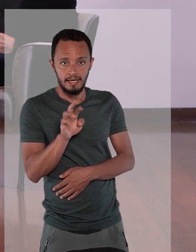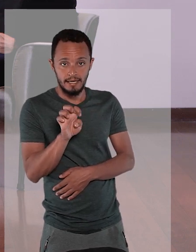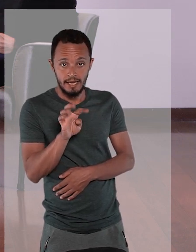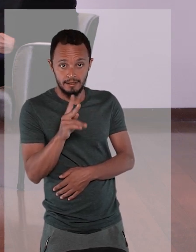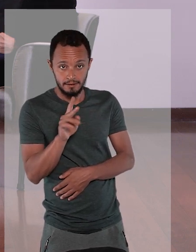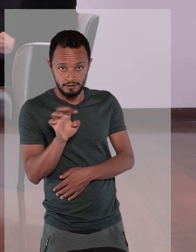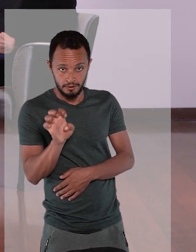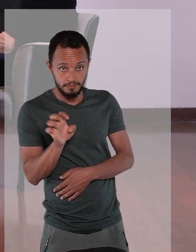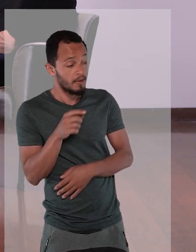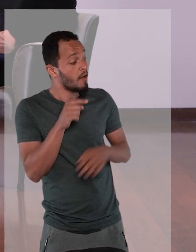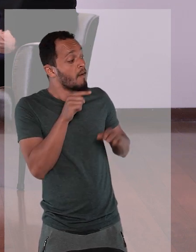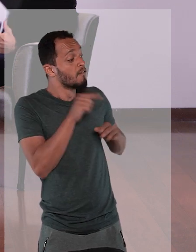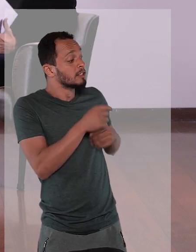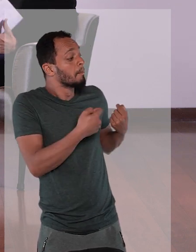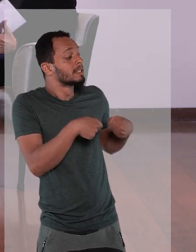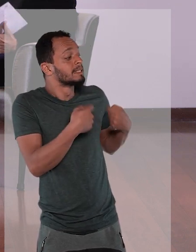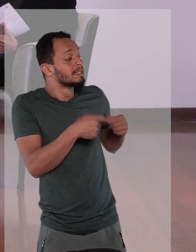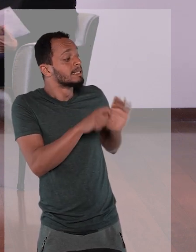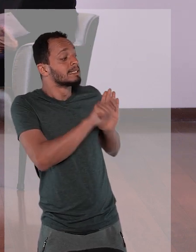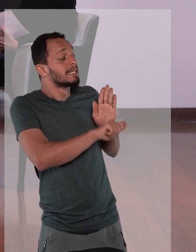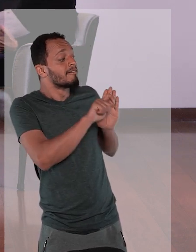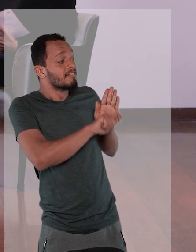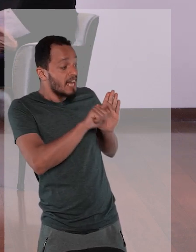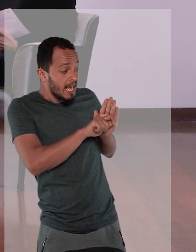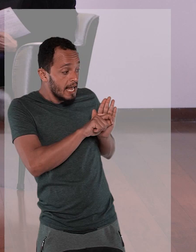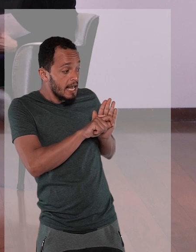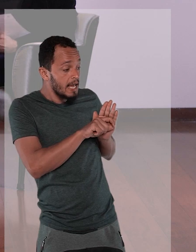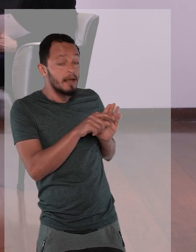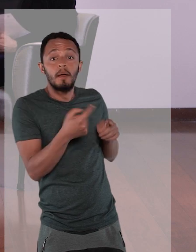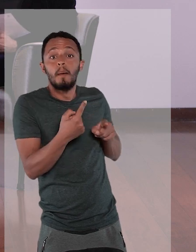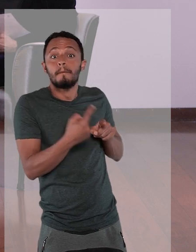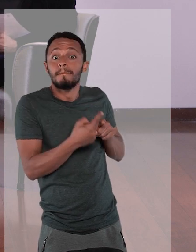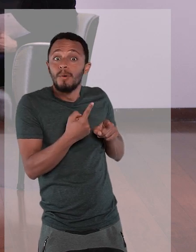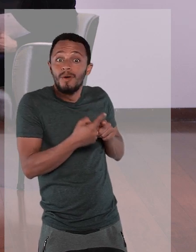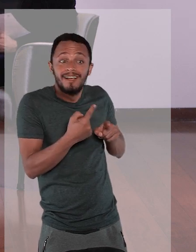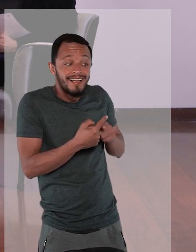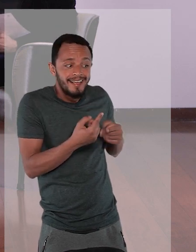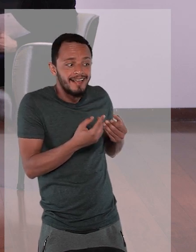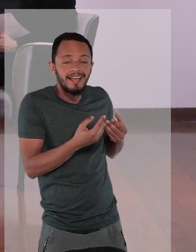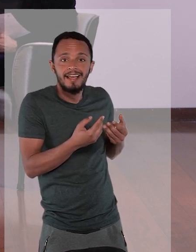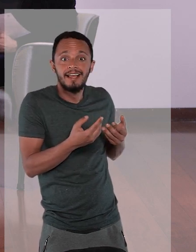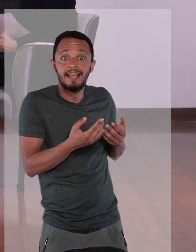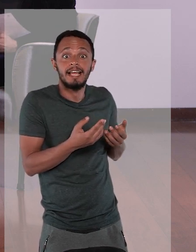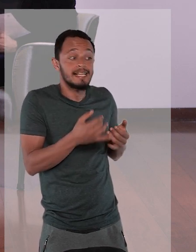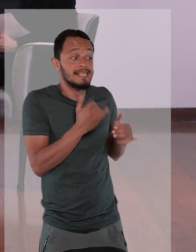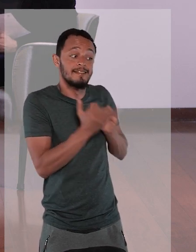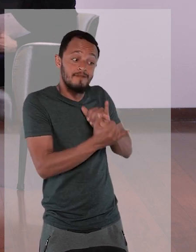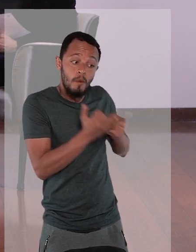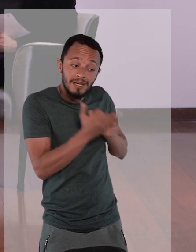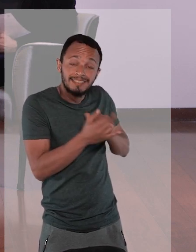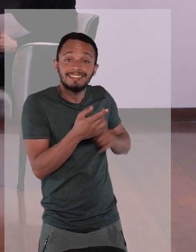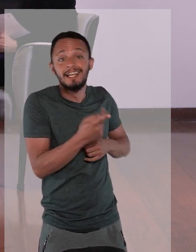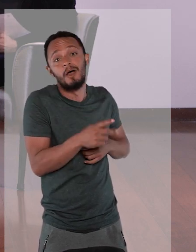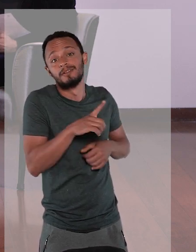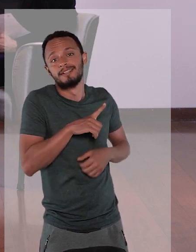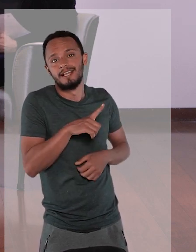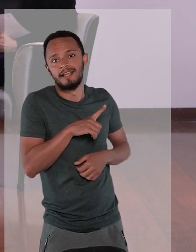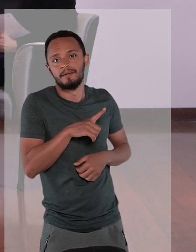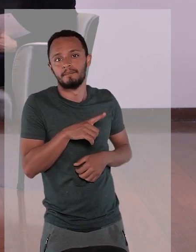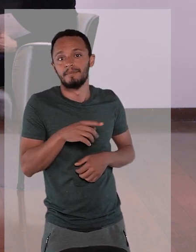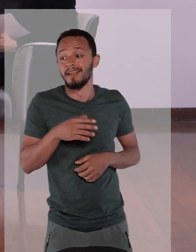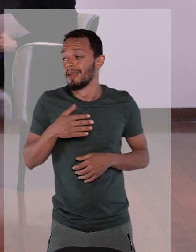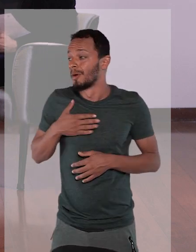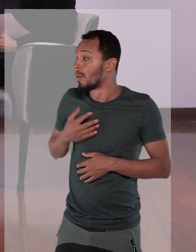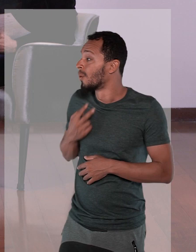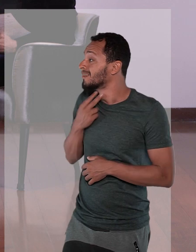né? O dia estava curto demais, né? E, enfim, aí eu reuni os textos originais e fiz um texto